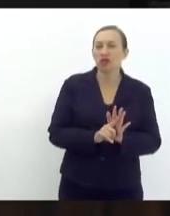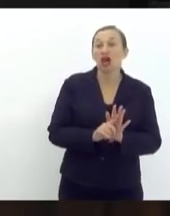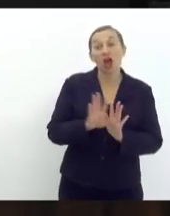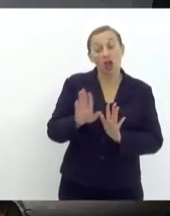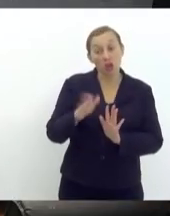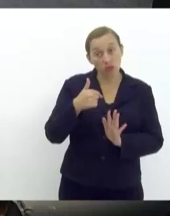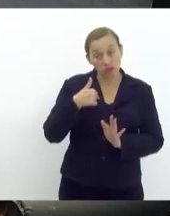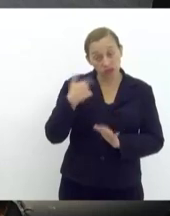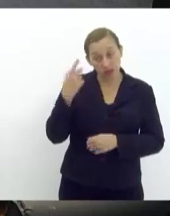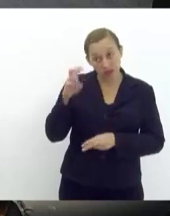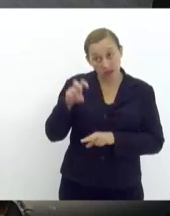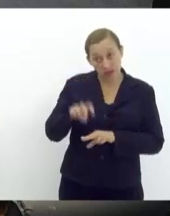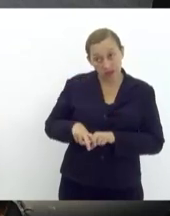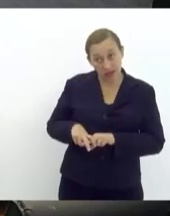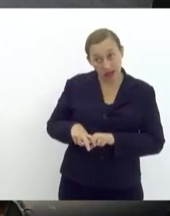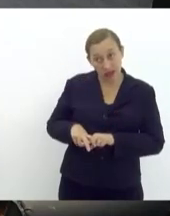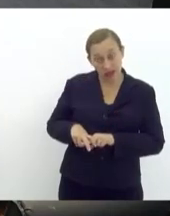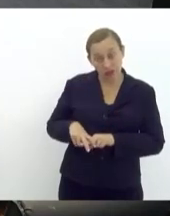sentado